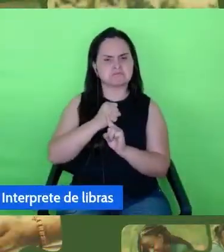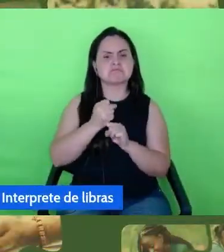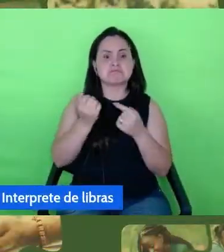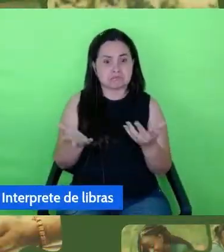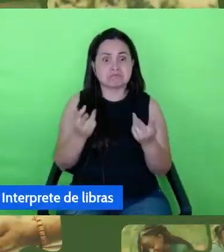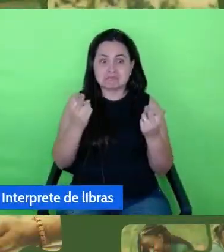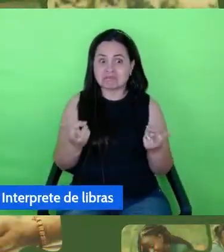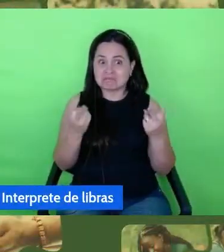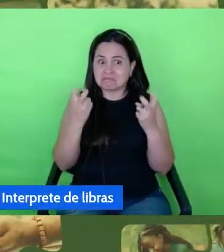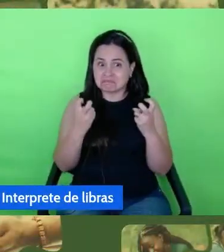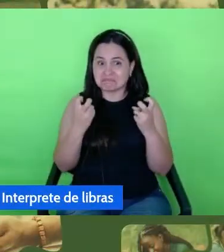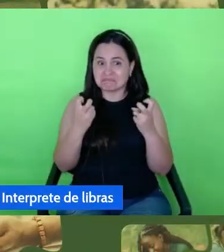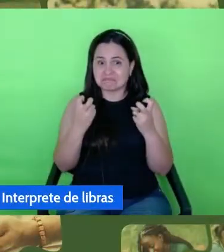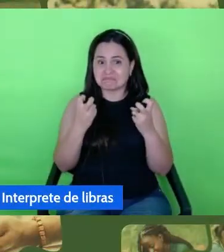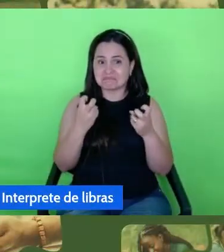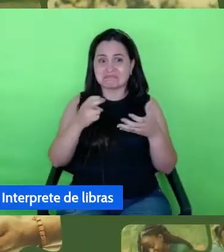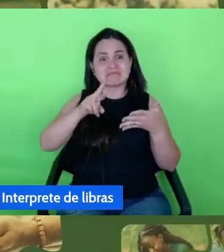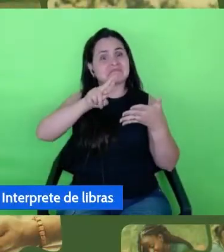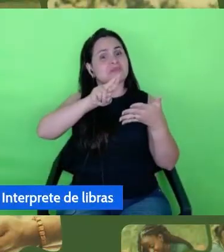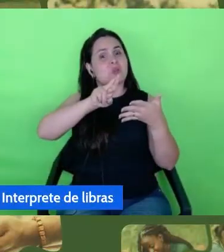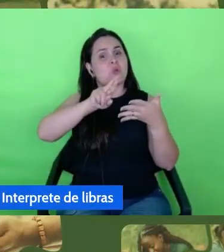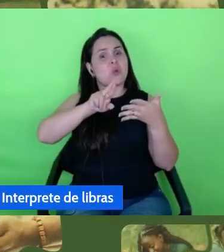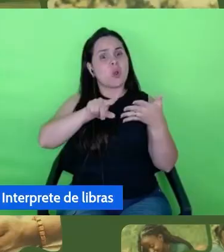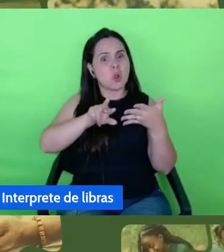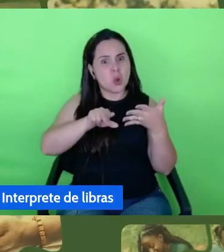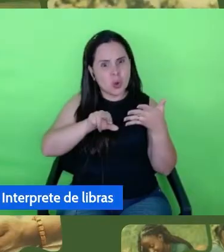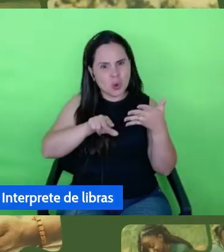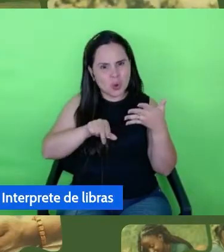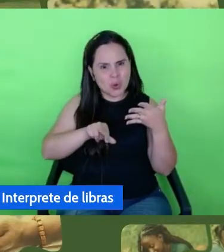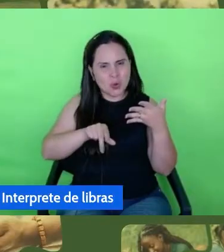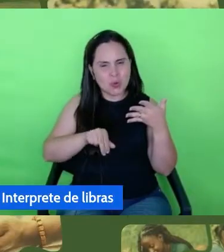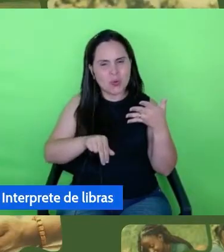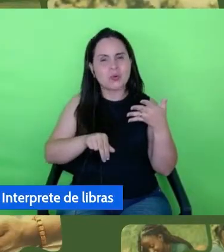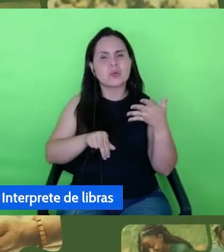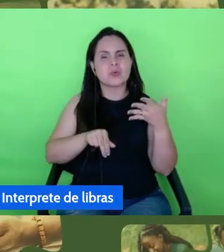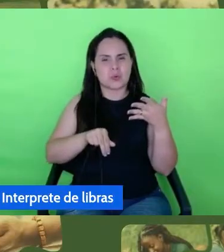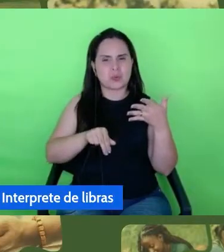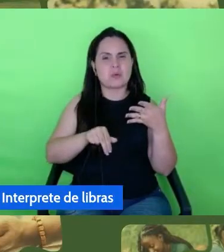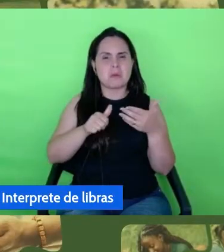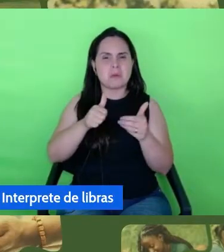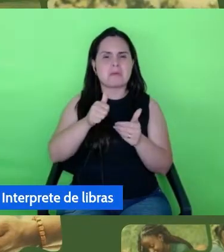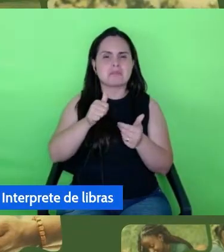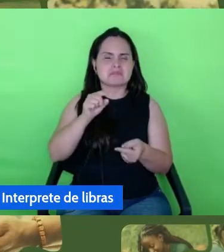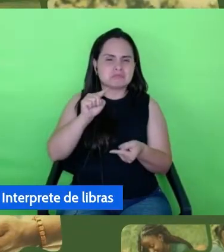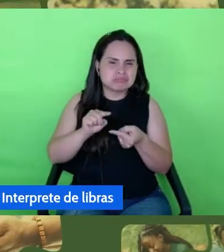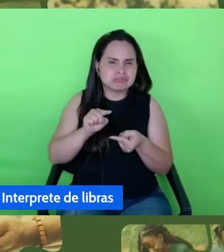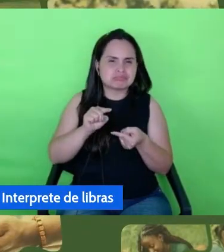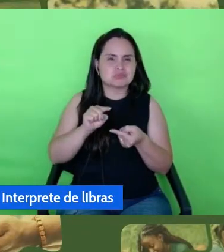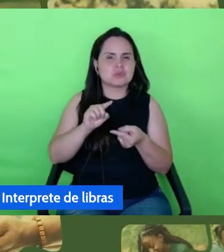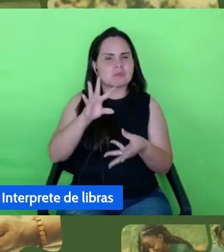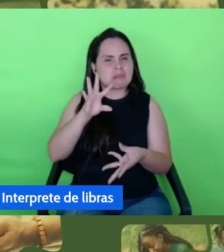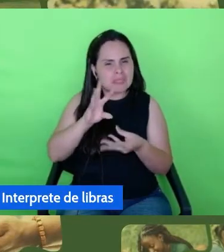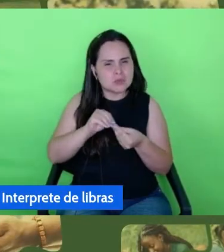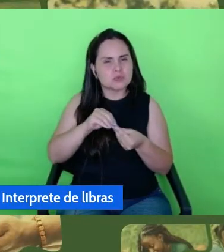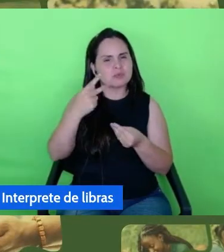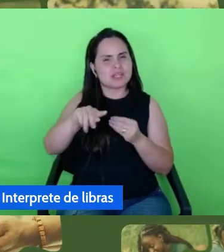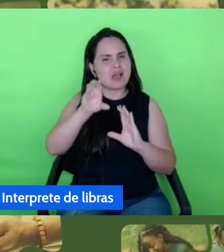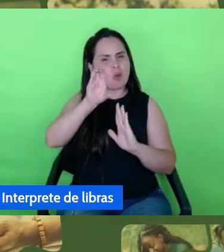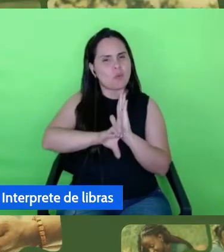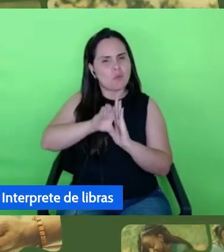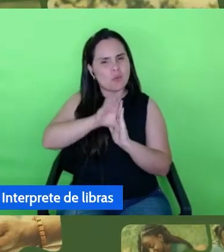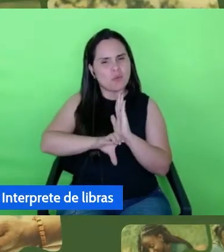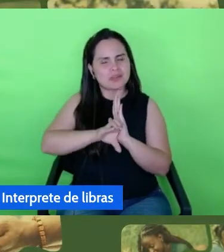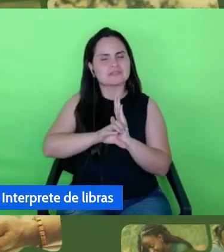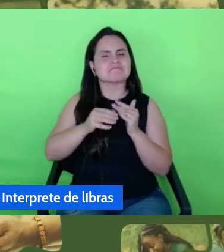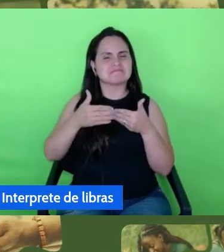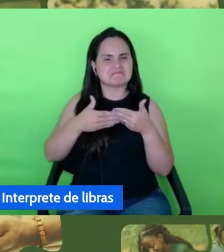perceber aí, né, um pequeno, um brevíssimo, né, resumo do currículo dele, que vai trazer